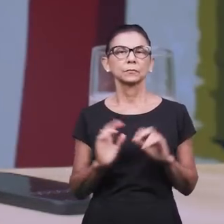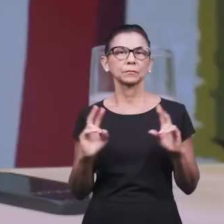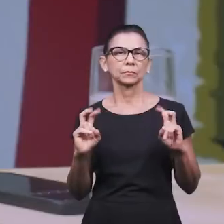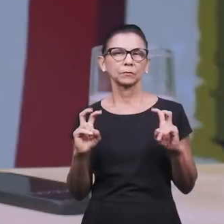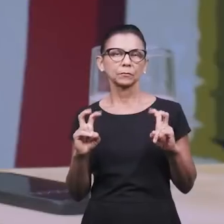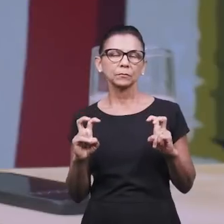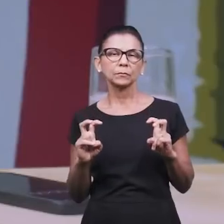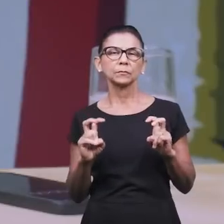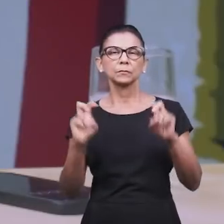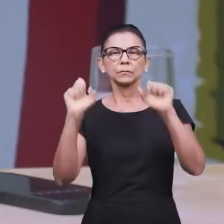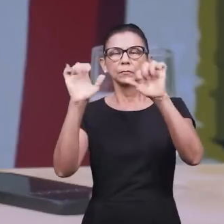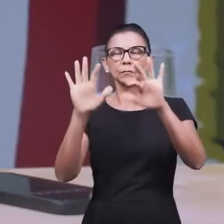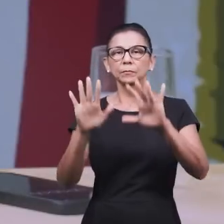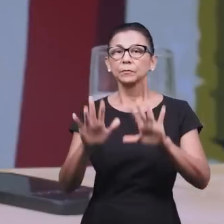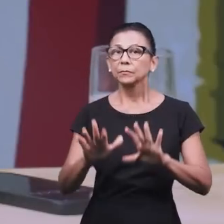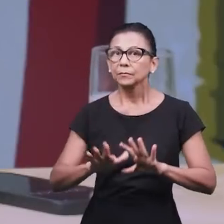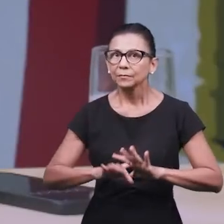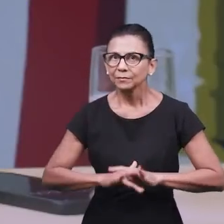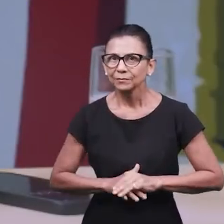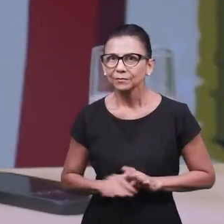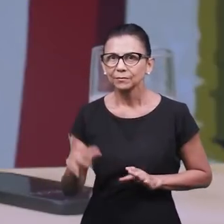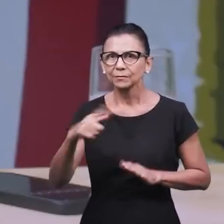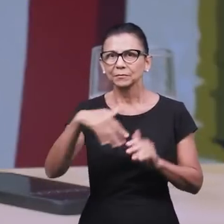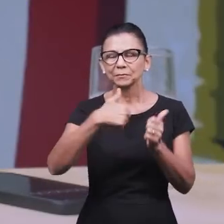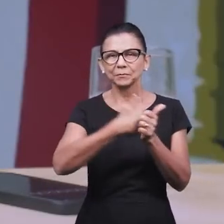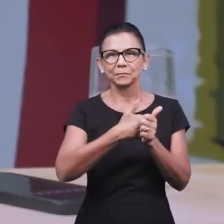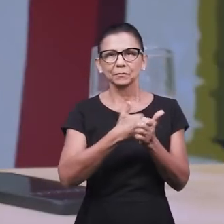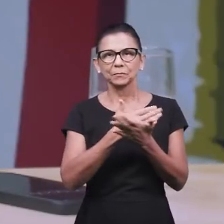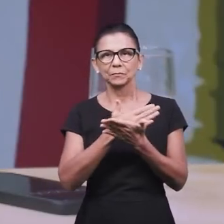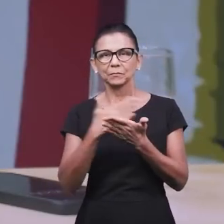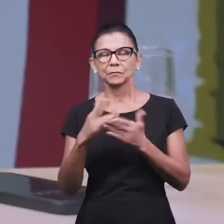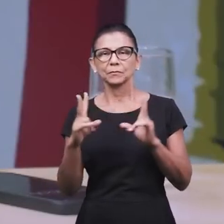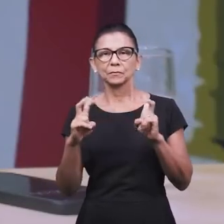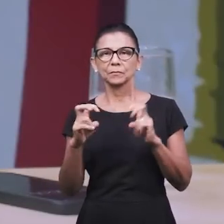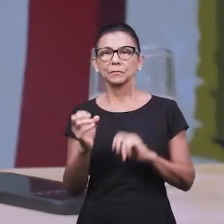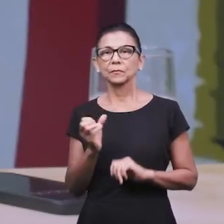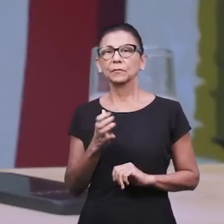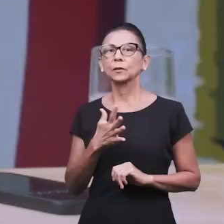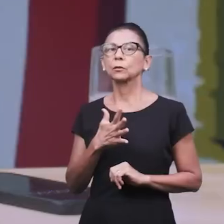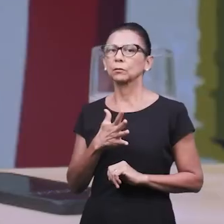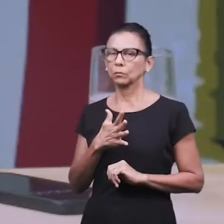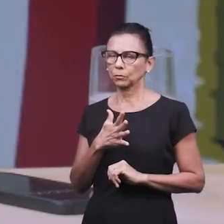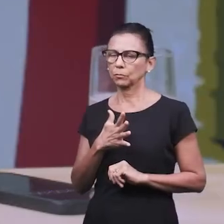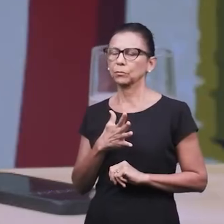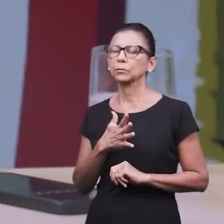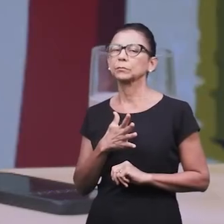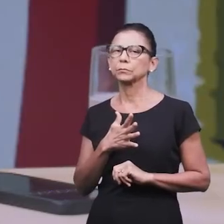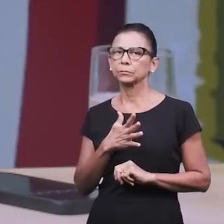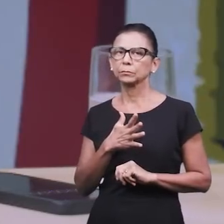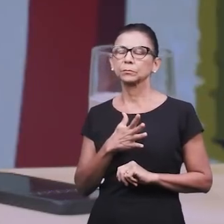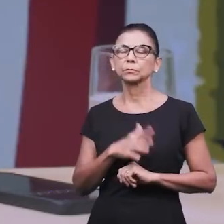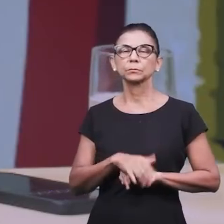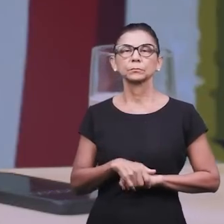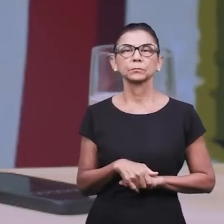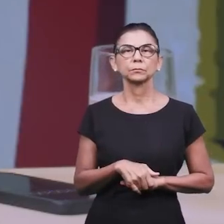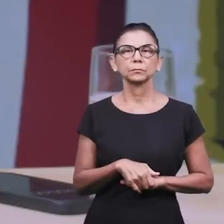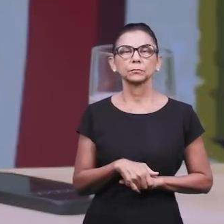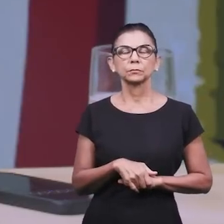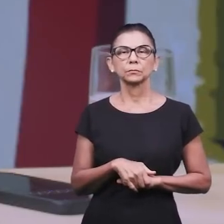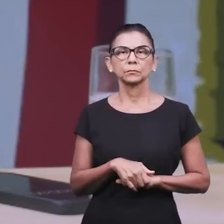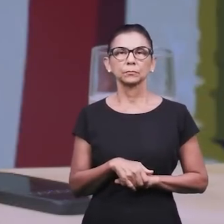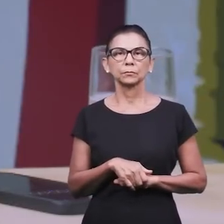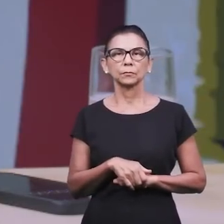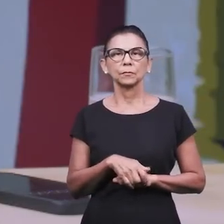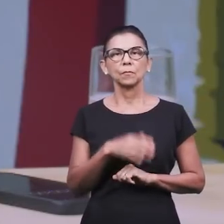bênção para todos aqueles que têm acompanhado. E hoje nós estamos começando um tema novo, um novo momento onde nós vamos falar sobre